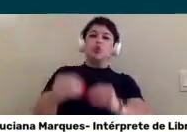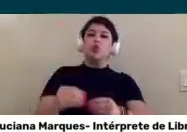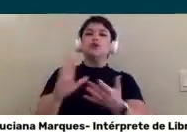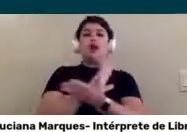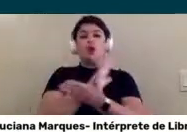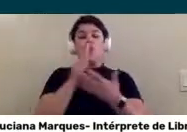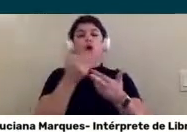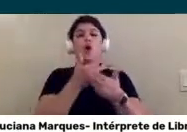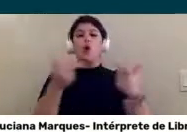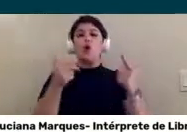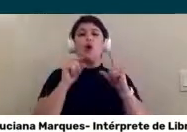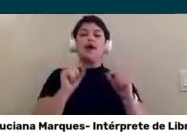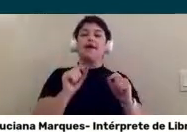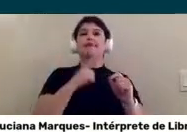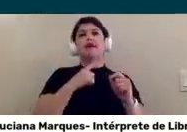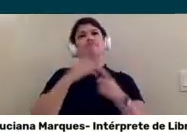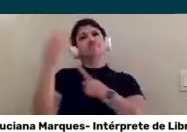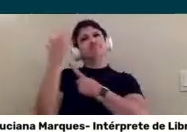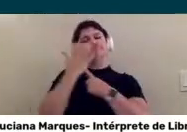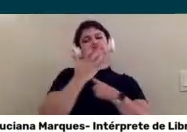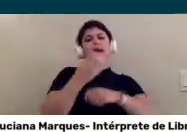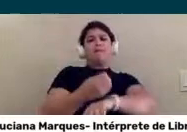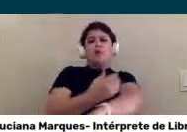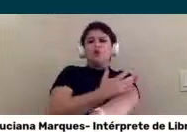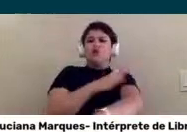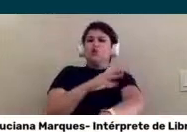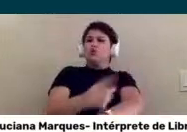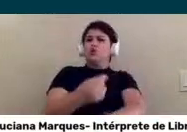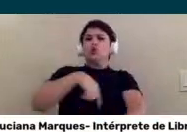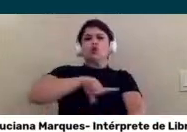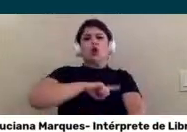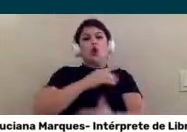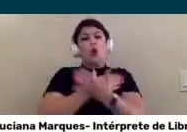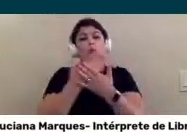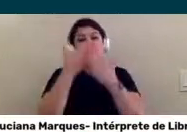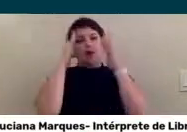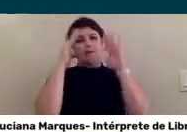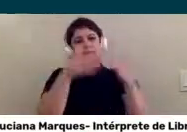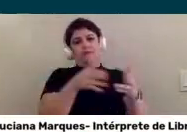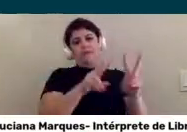aí fatores emocionais e que a gente passou a levar em consideração.